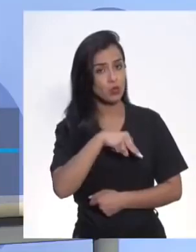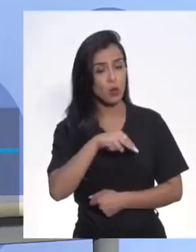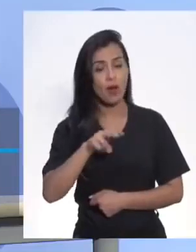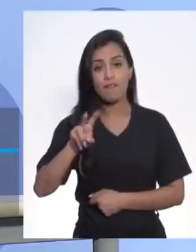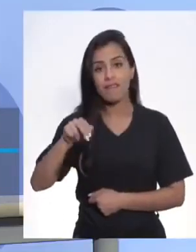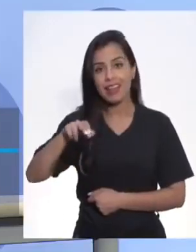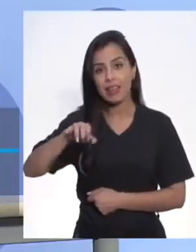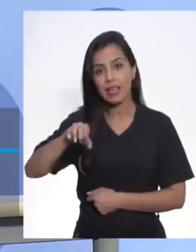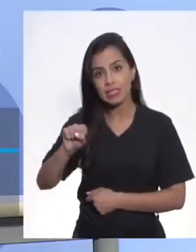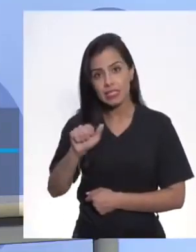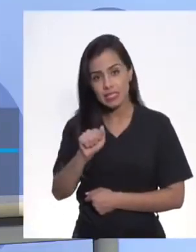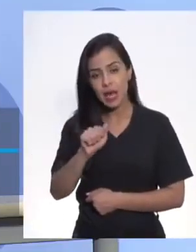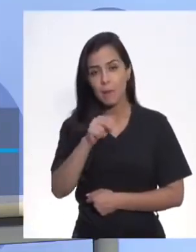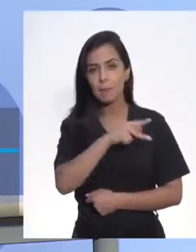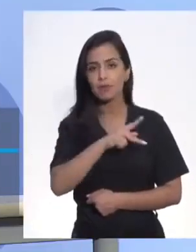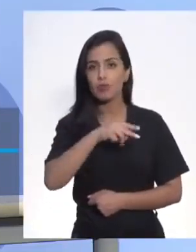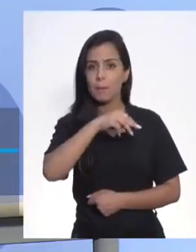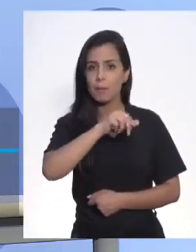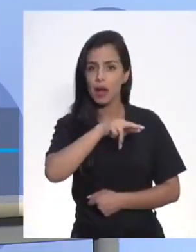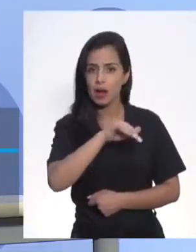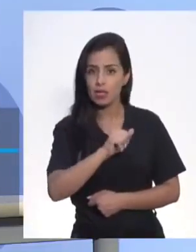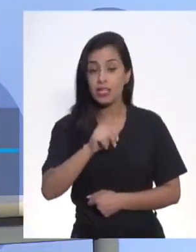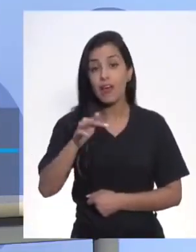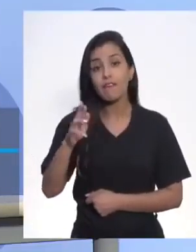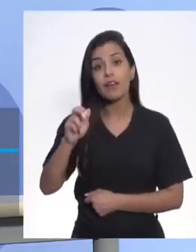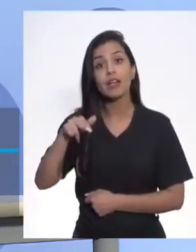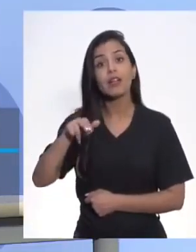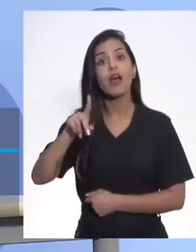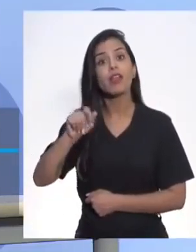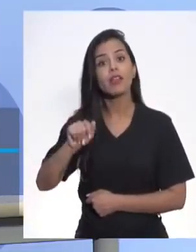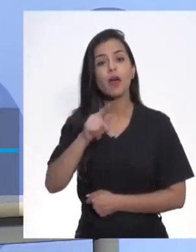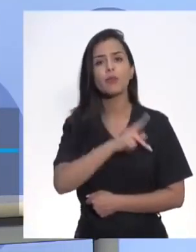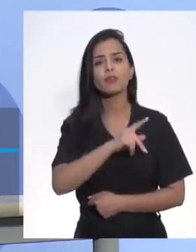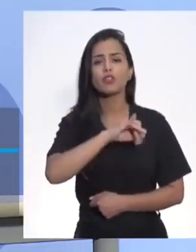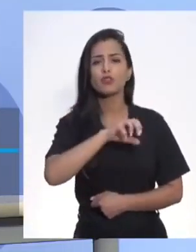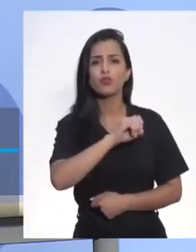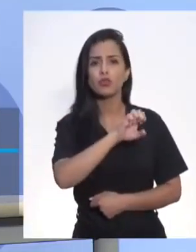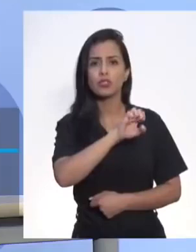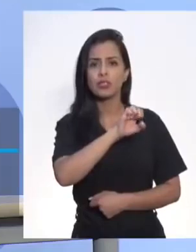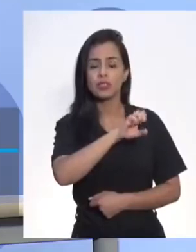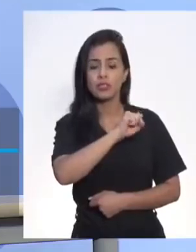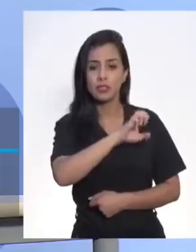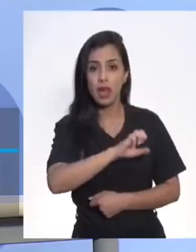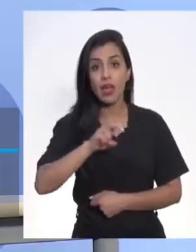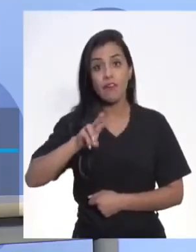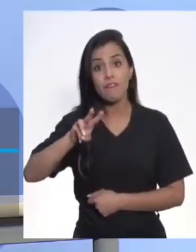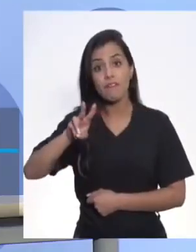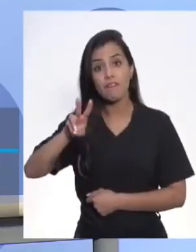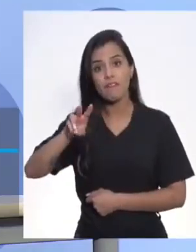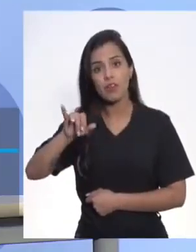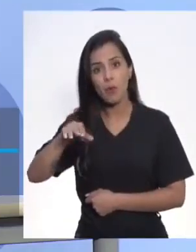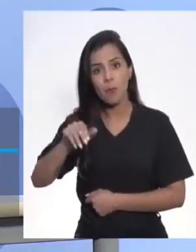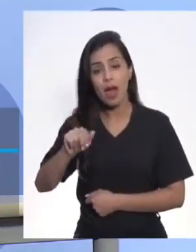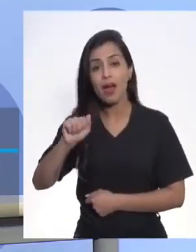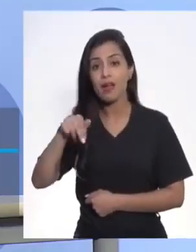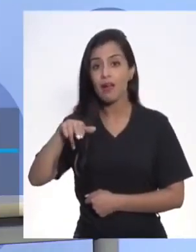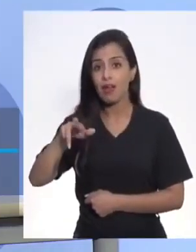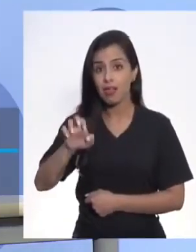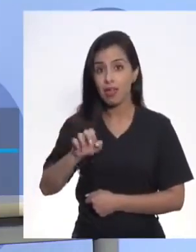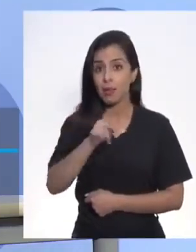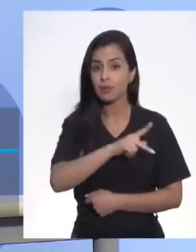professora Márcia, a Fernanda, do professor José Aparecido, e a Vilma, o Andrés e o Igor, da